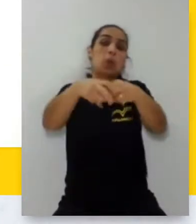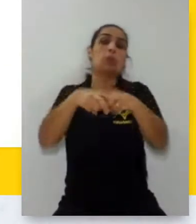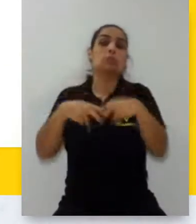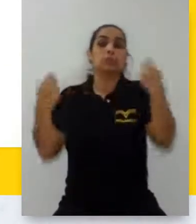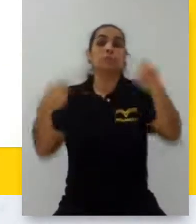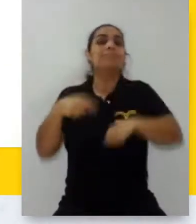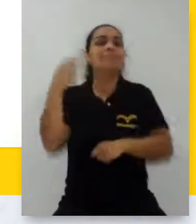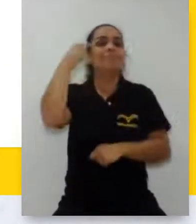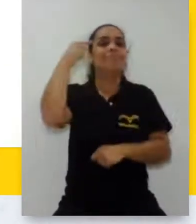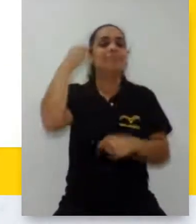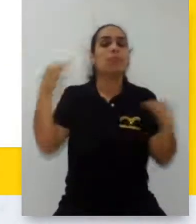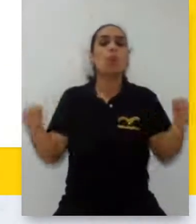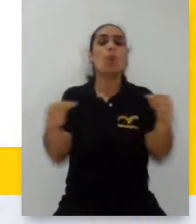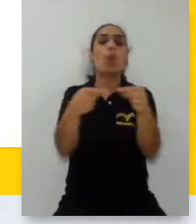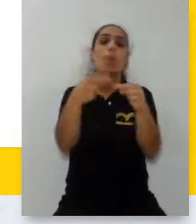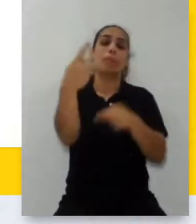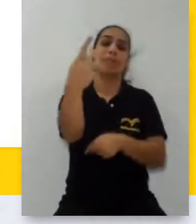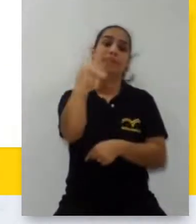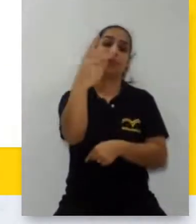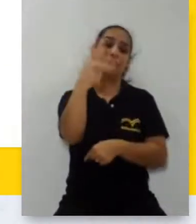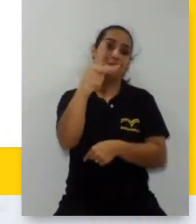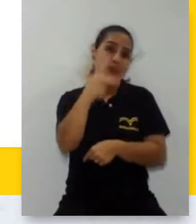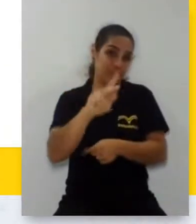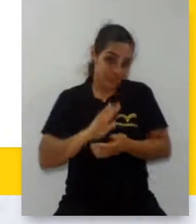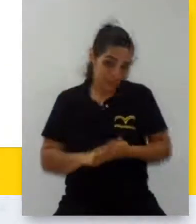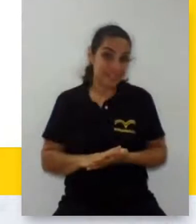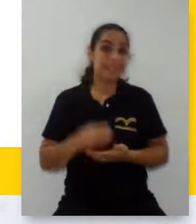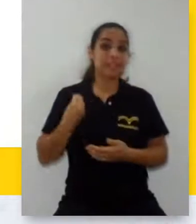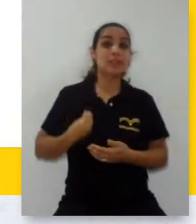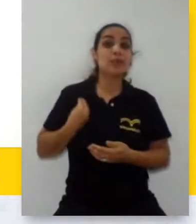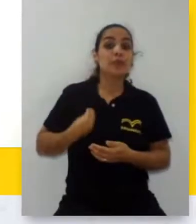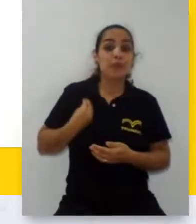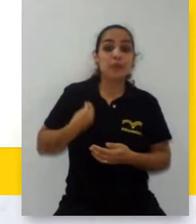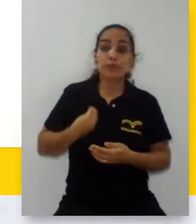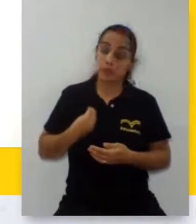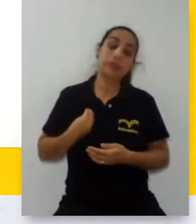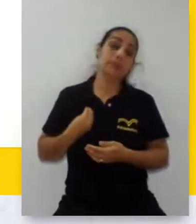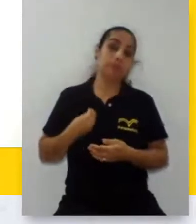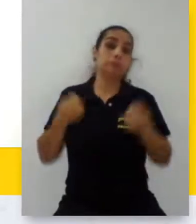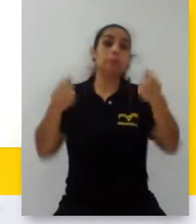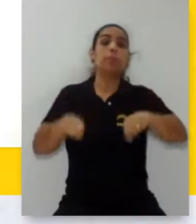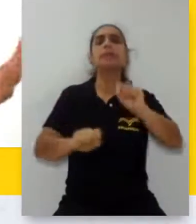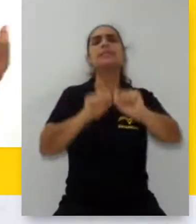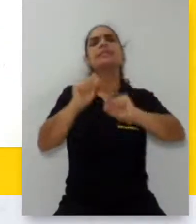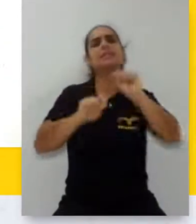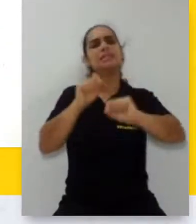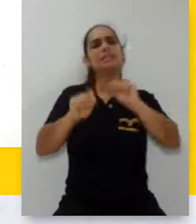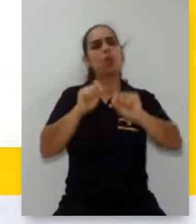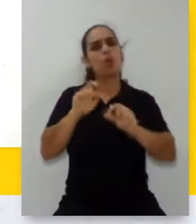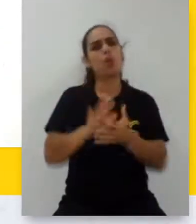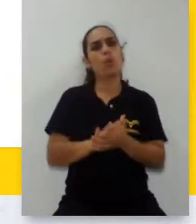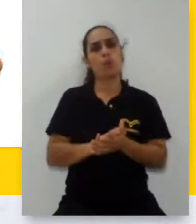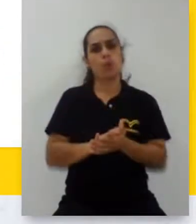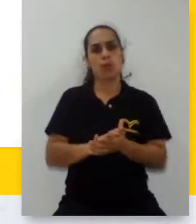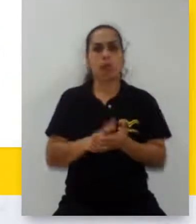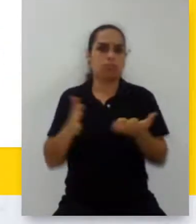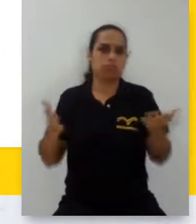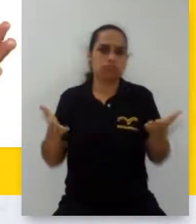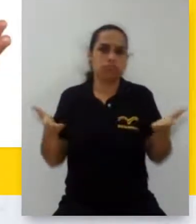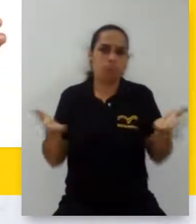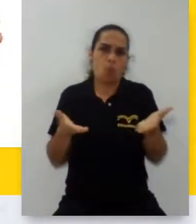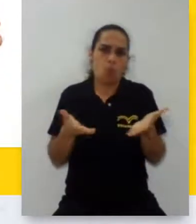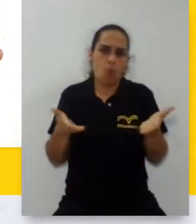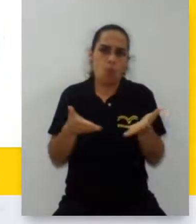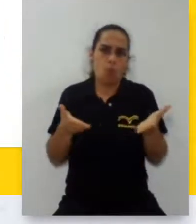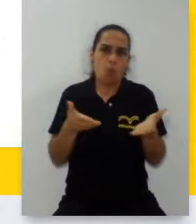vai ser tão bom para fazer exercício, então em questão da umidade, hoje em dia todo mundo no seu smartphone tem acesso à previsão atmosférica. Então,